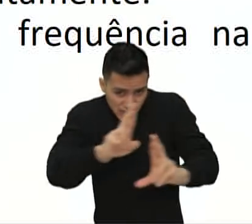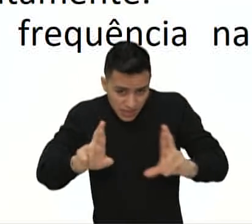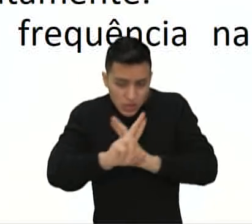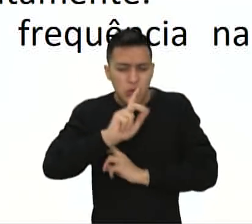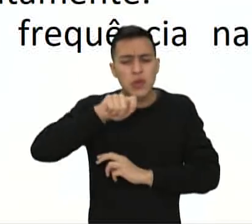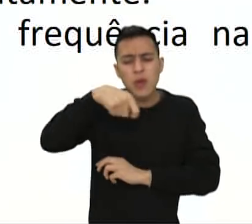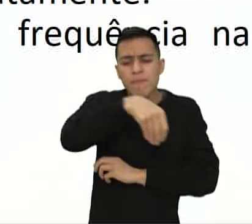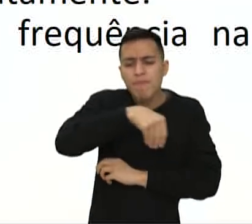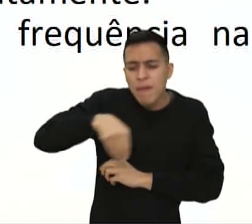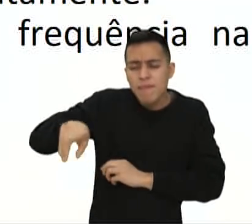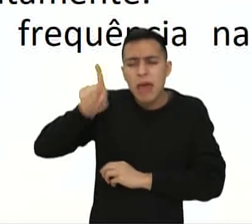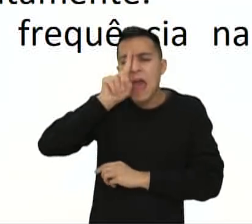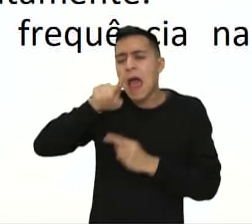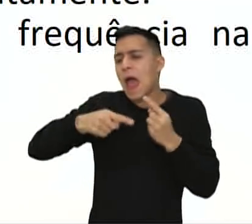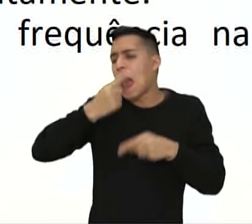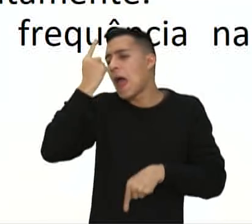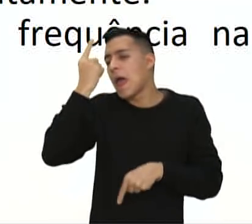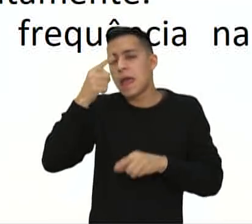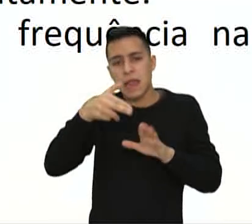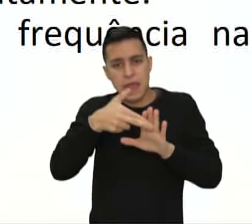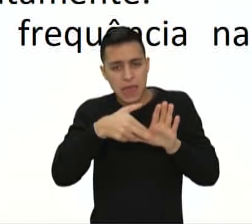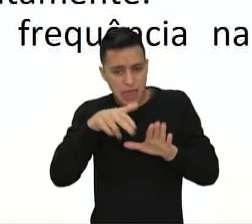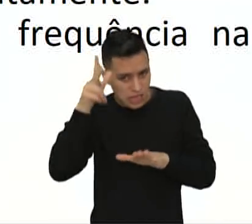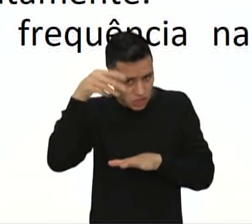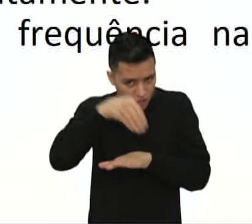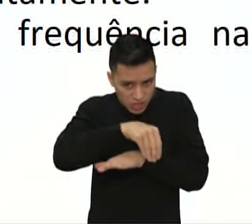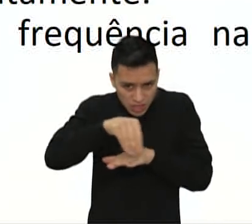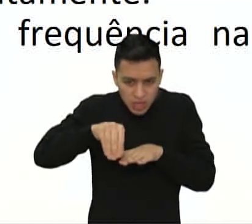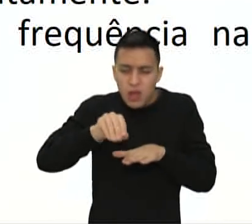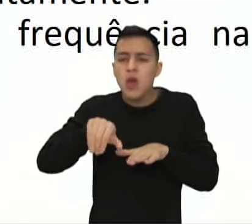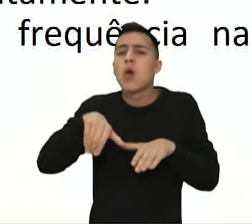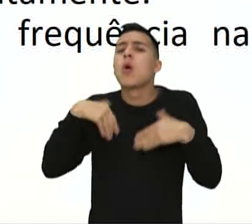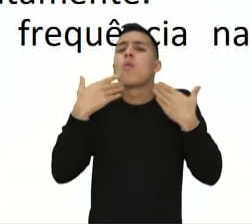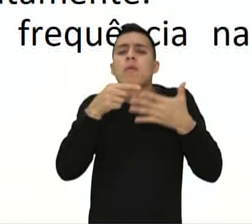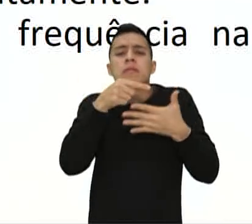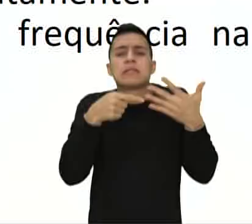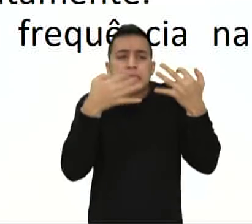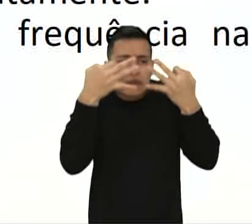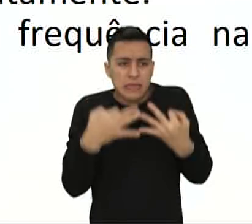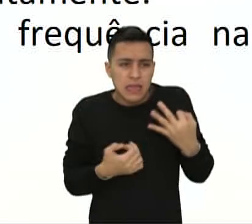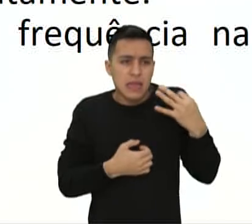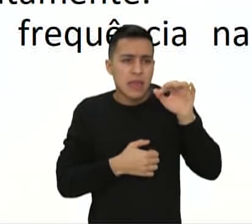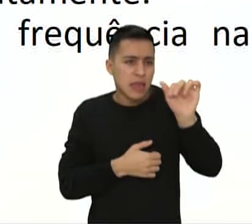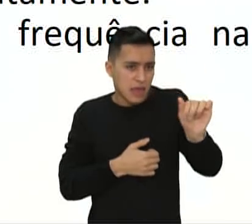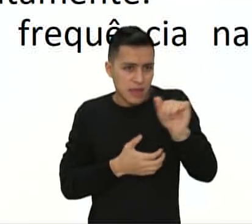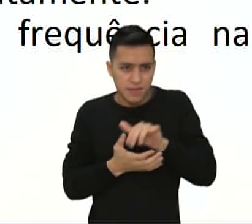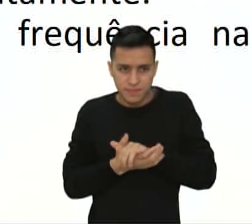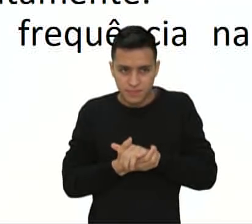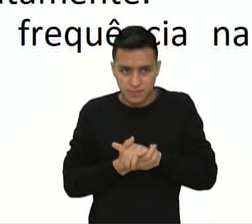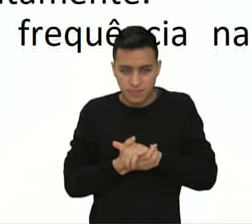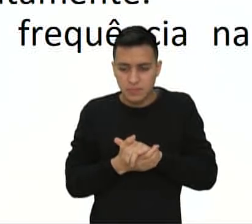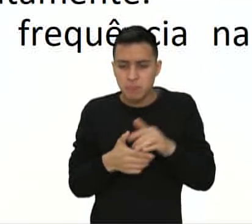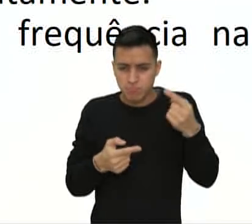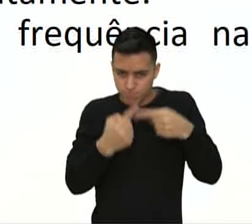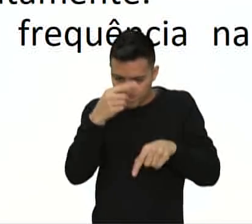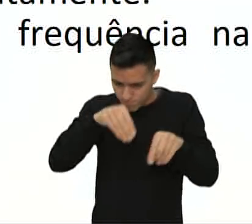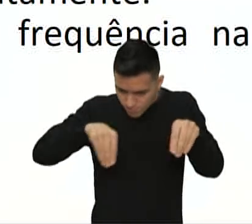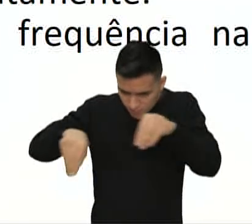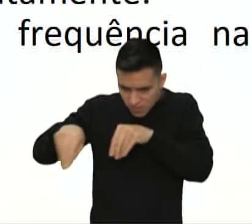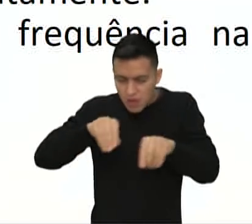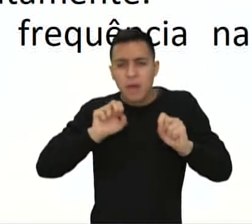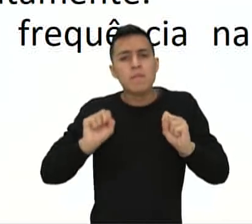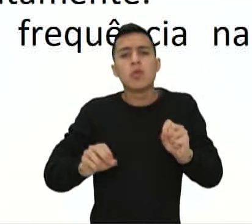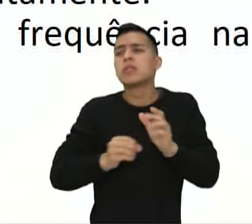aos lances irregulares no xadrez. Assinale a alternativa correta. Alternativa A. Os lances irregulares podem